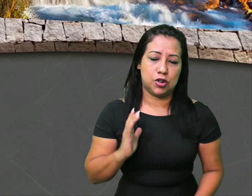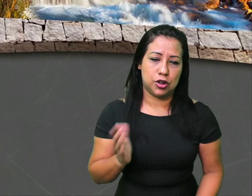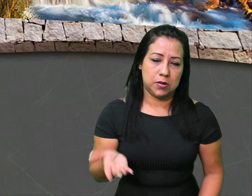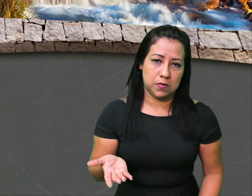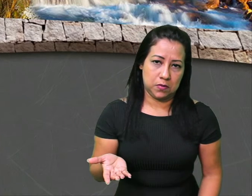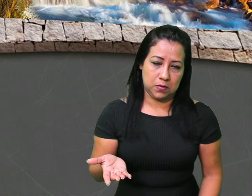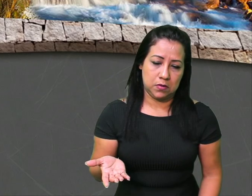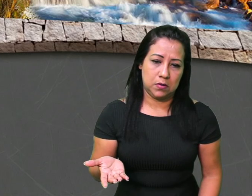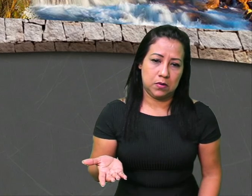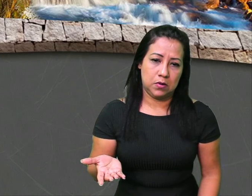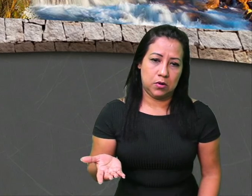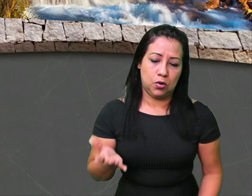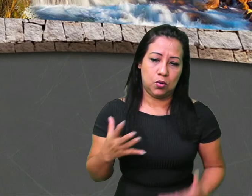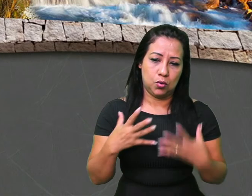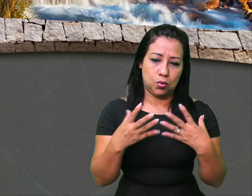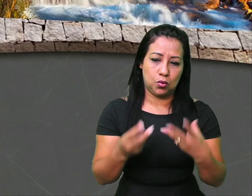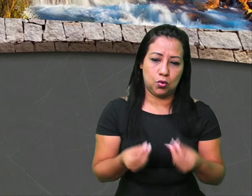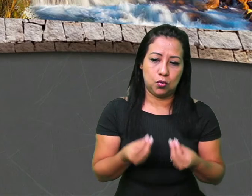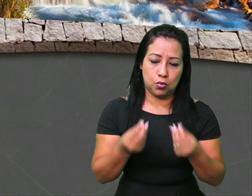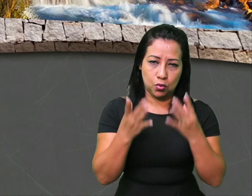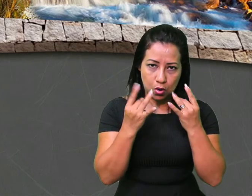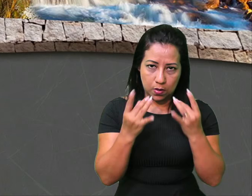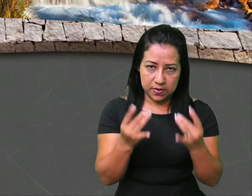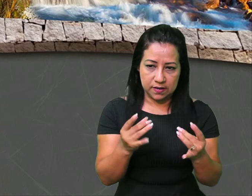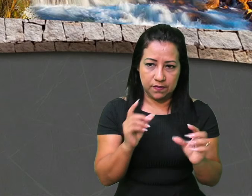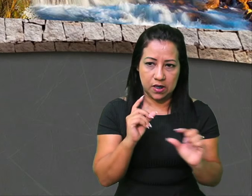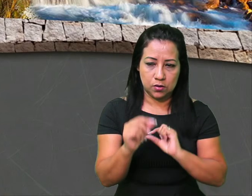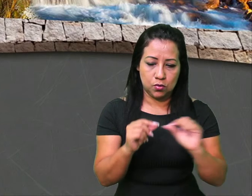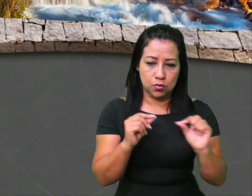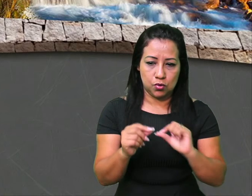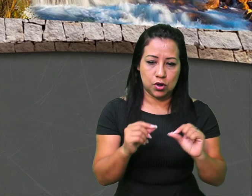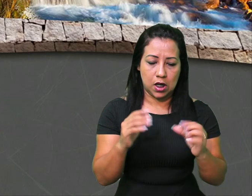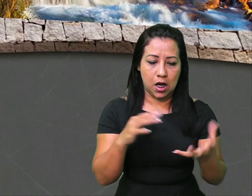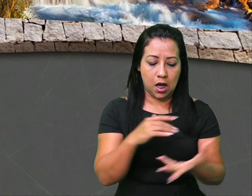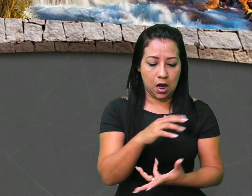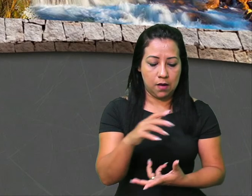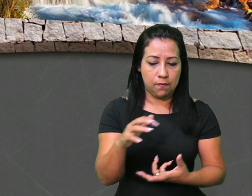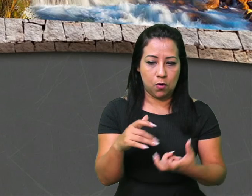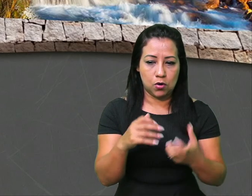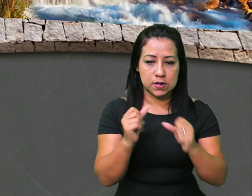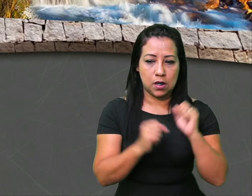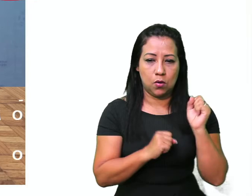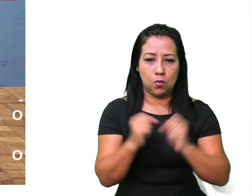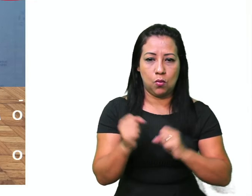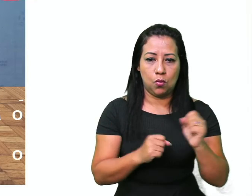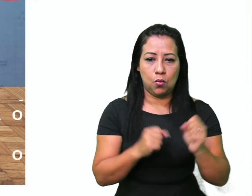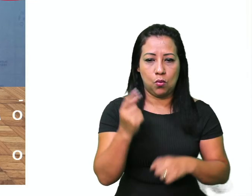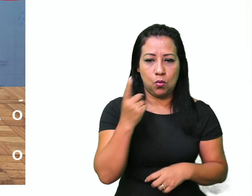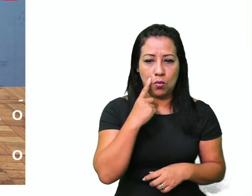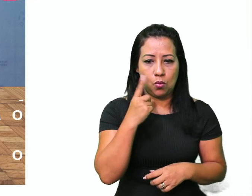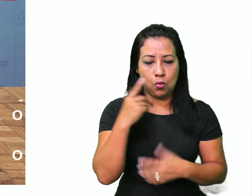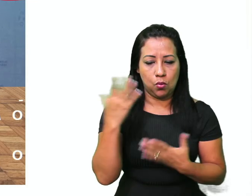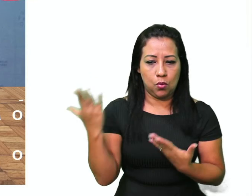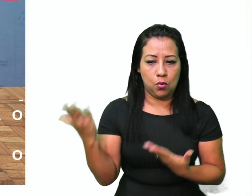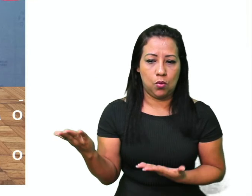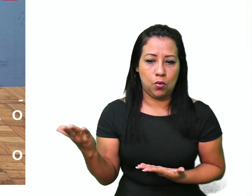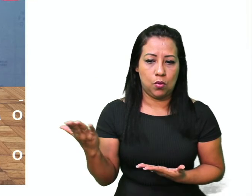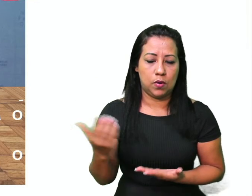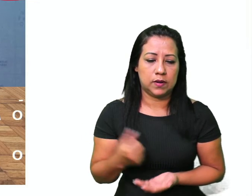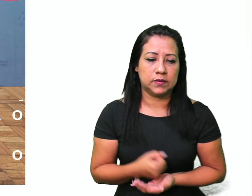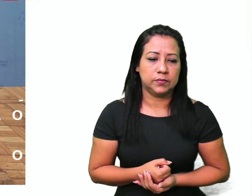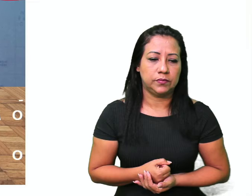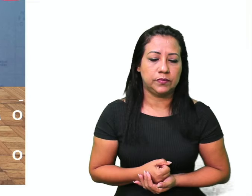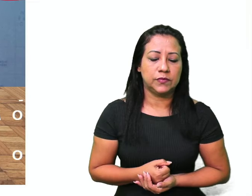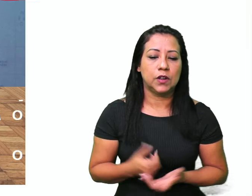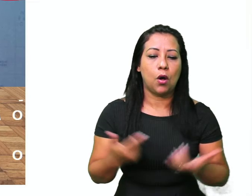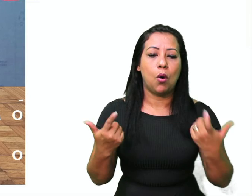mundo. Tudo isso foi observado através de quê? Da Revolução Industrial. Veja a telinha. Aonde é que